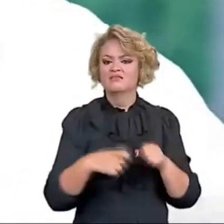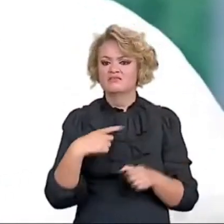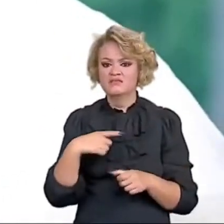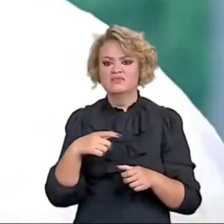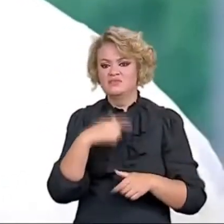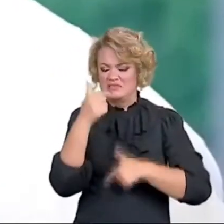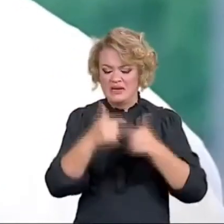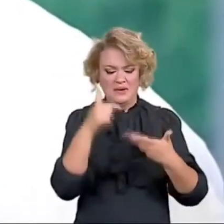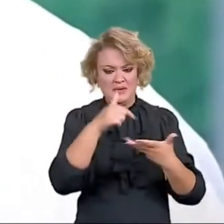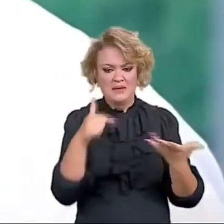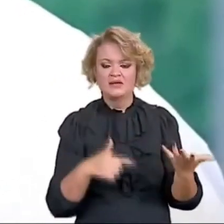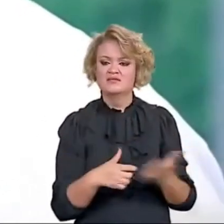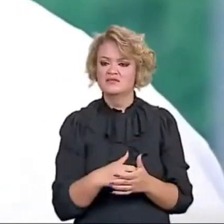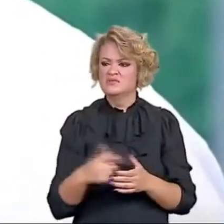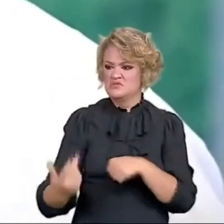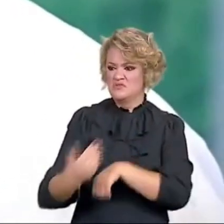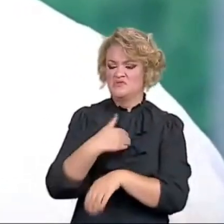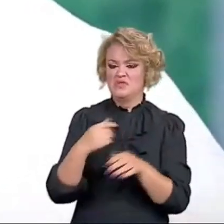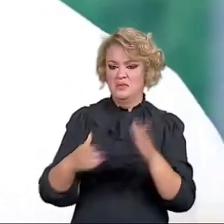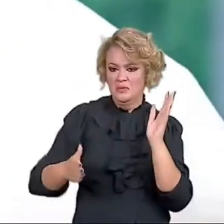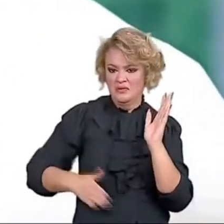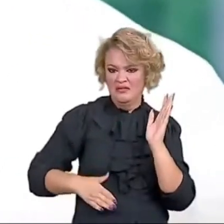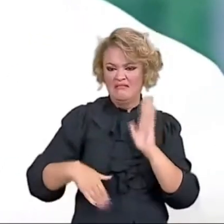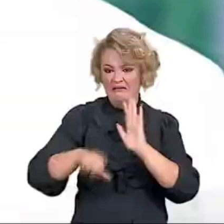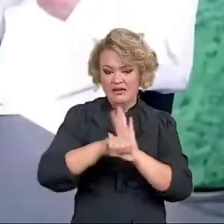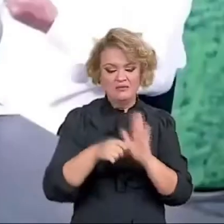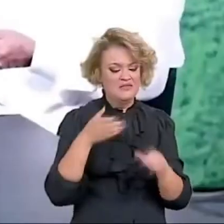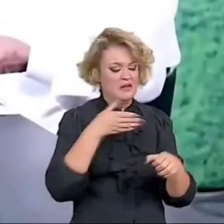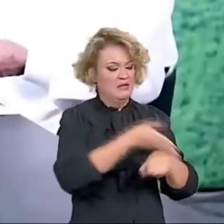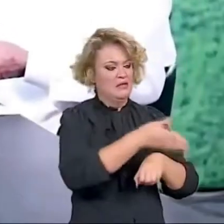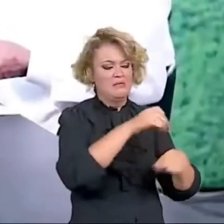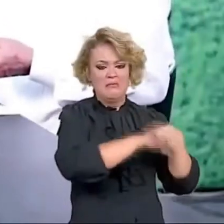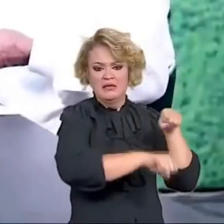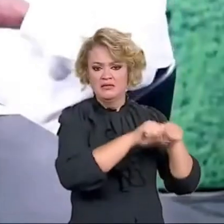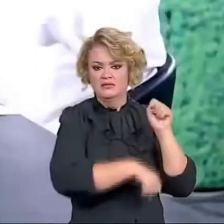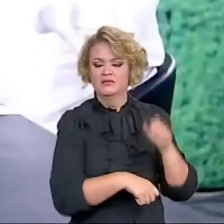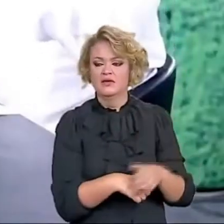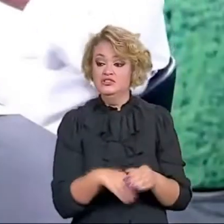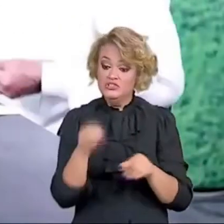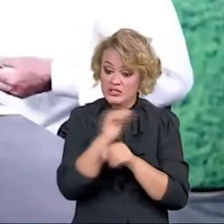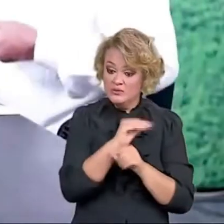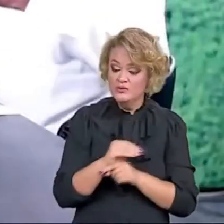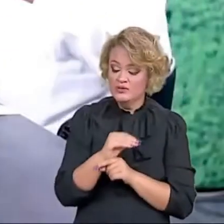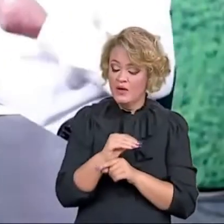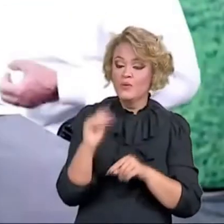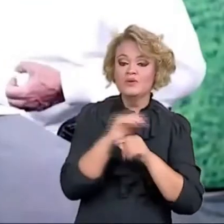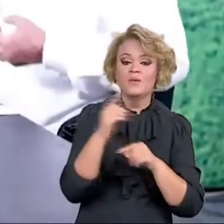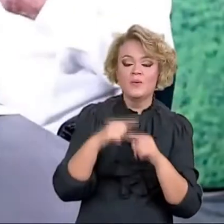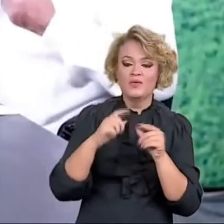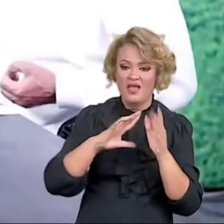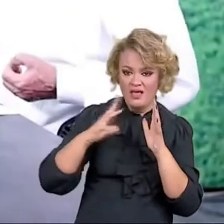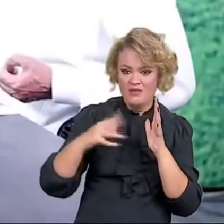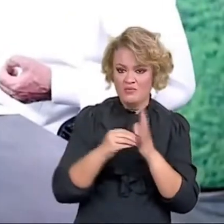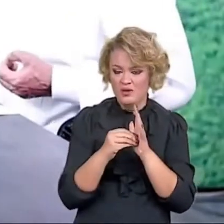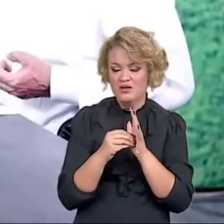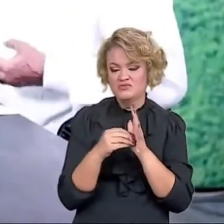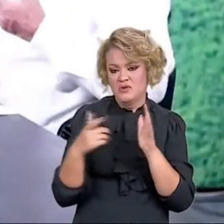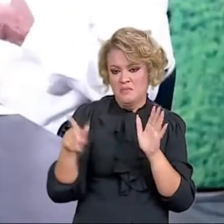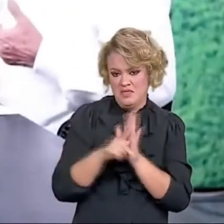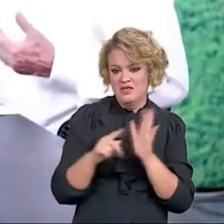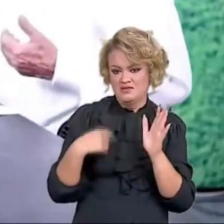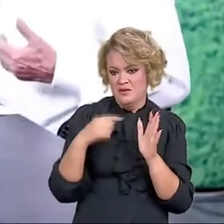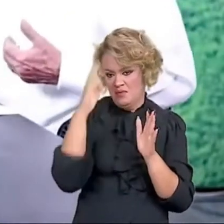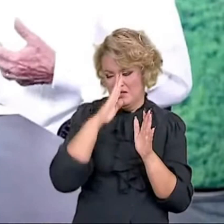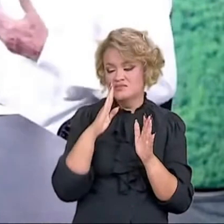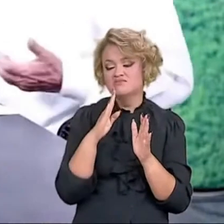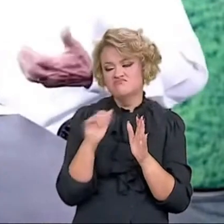seja, então nós precisamos cuidar. Não é só porque o território é nosso, é porque é importante preservar a Amazônia